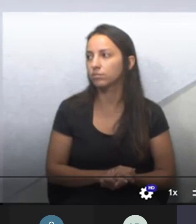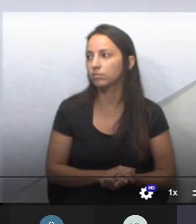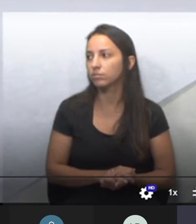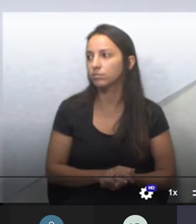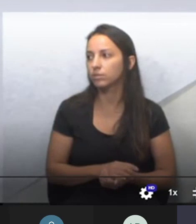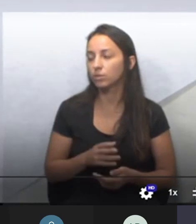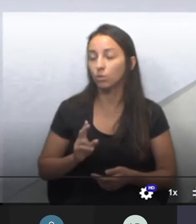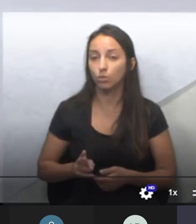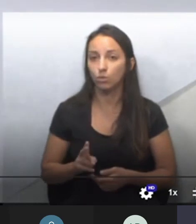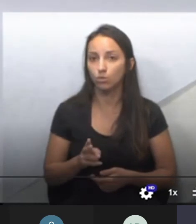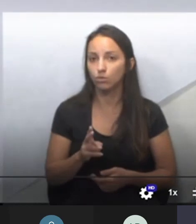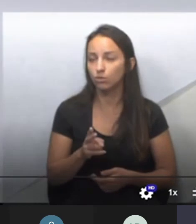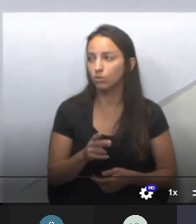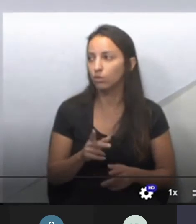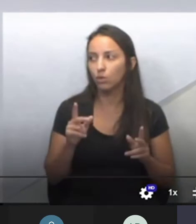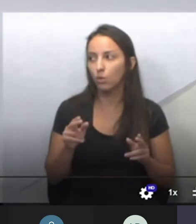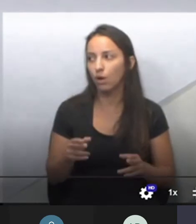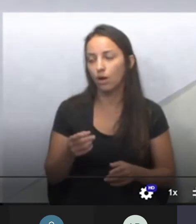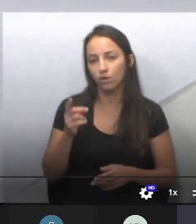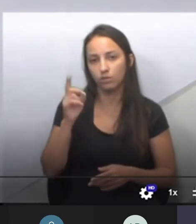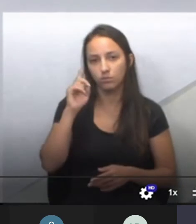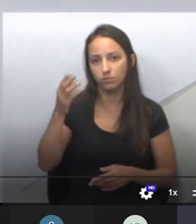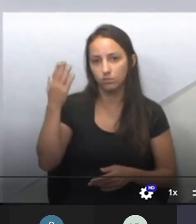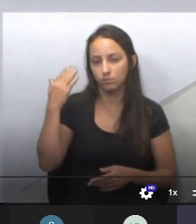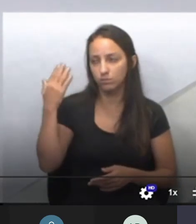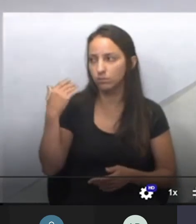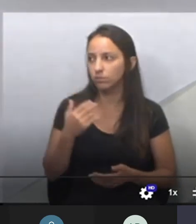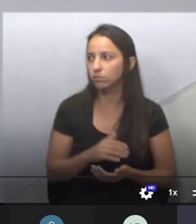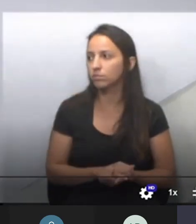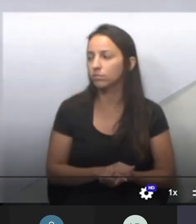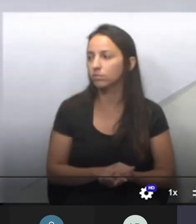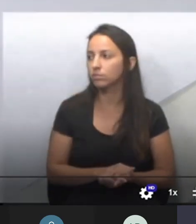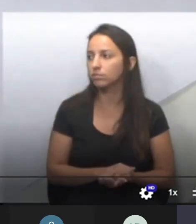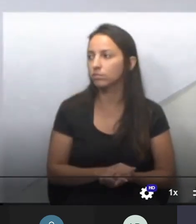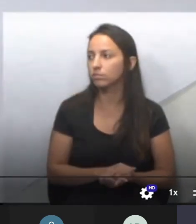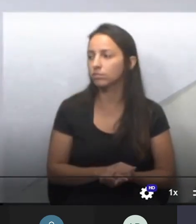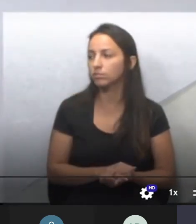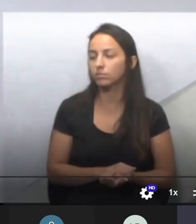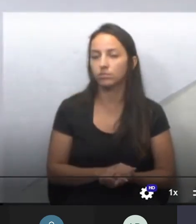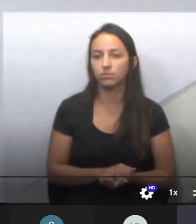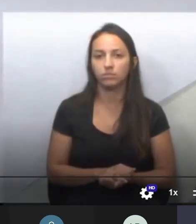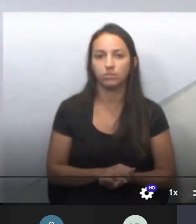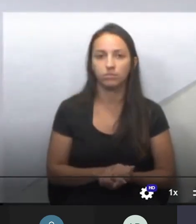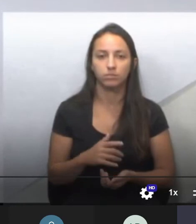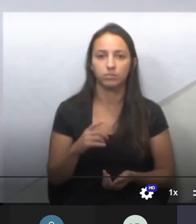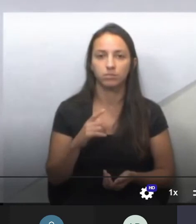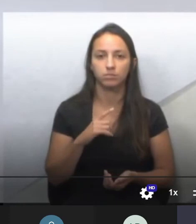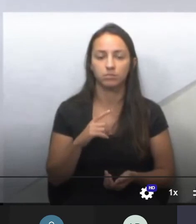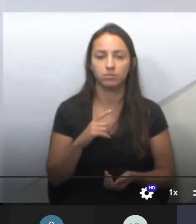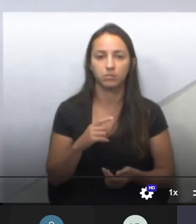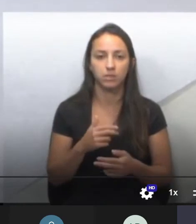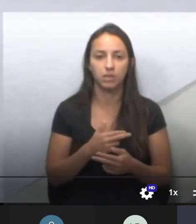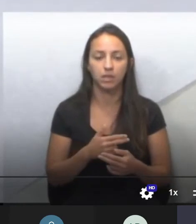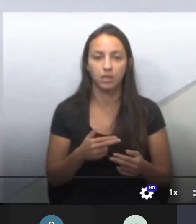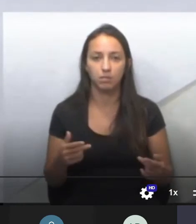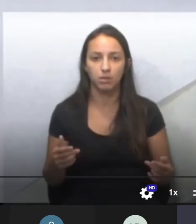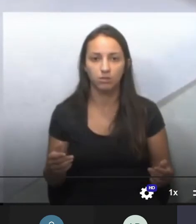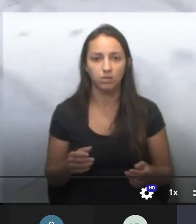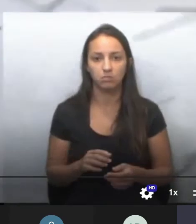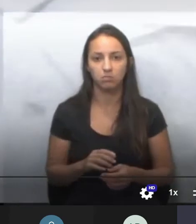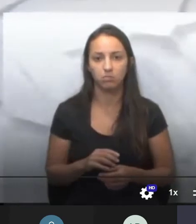Ela continuou do jeito que eu fiz aquele dia, na aula referente a ela, tá? Então, meus elementos